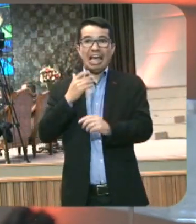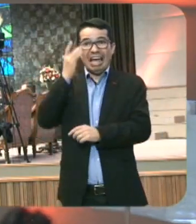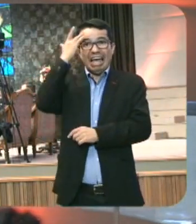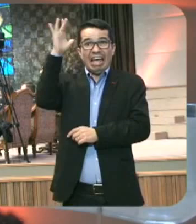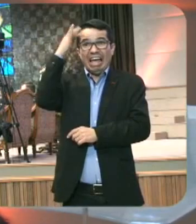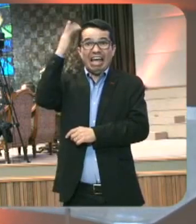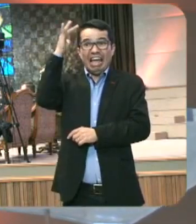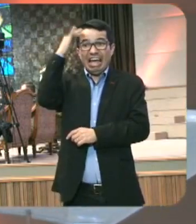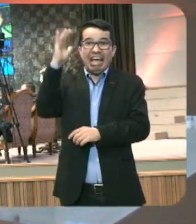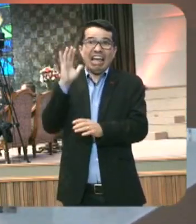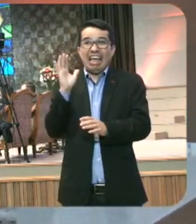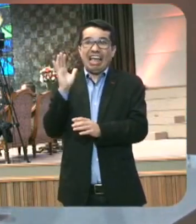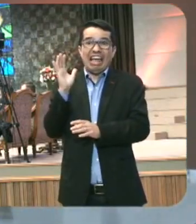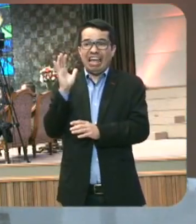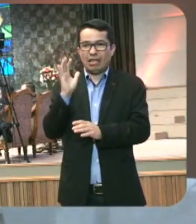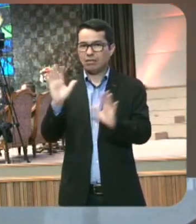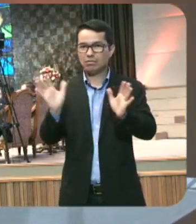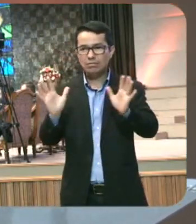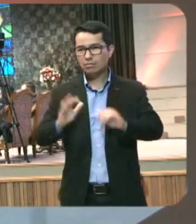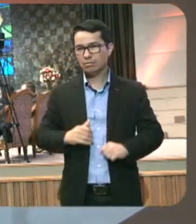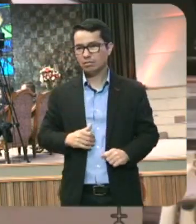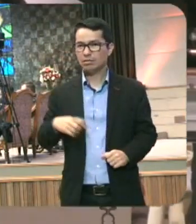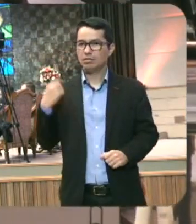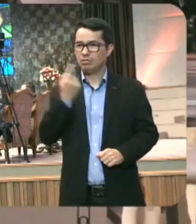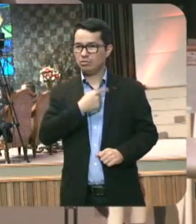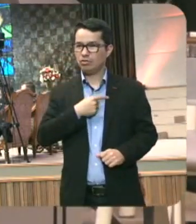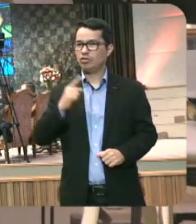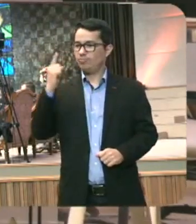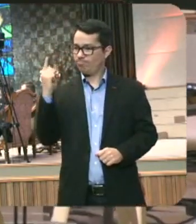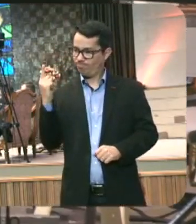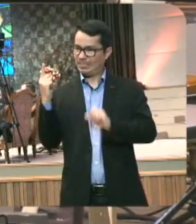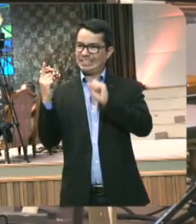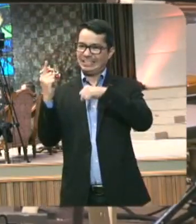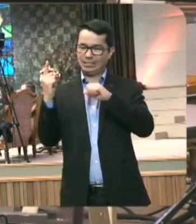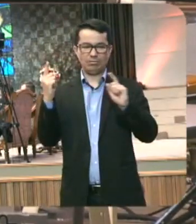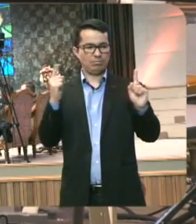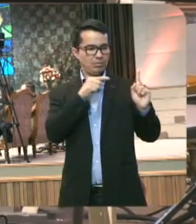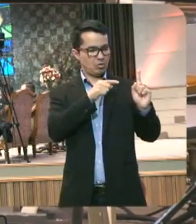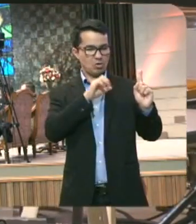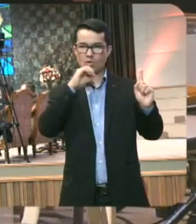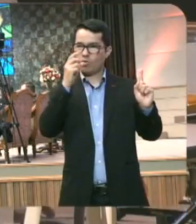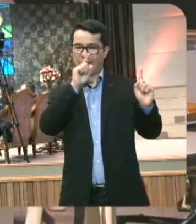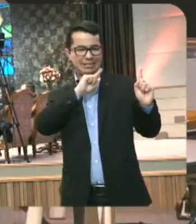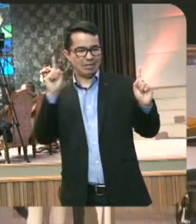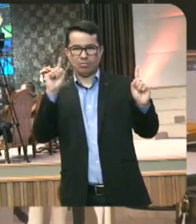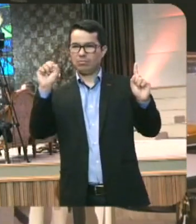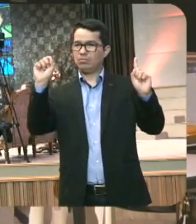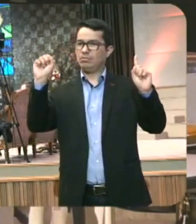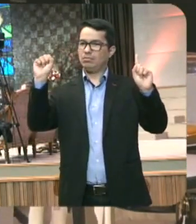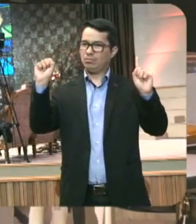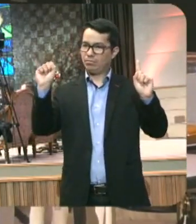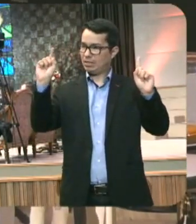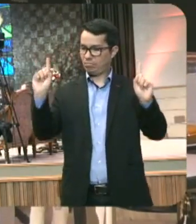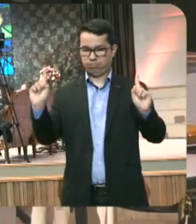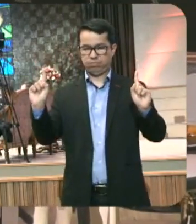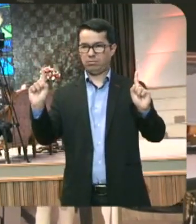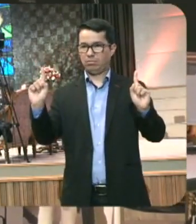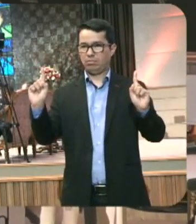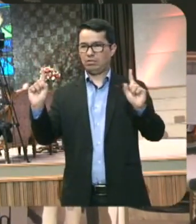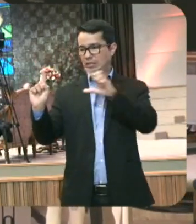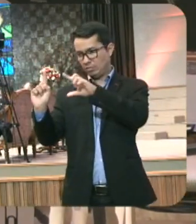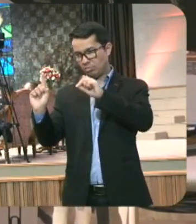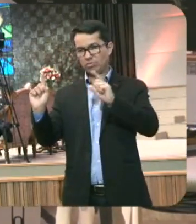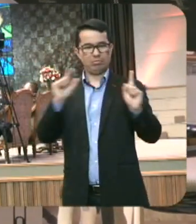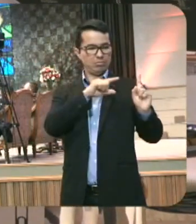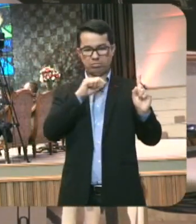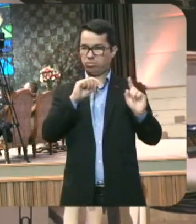gosto de brincar, né? A gente tem assembleia para receber os novos membros da igreja, e a gente vai apresentando as